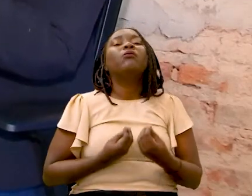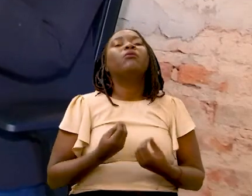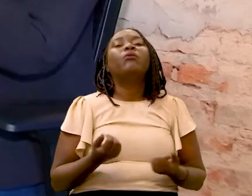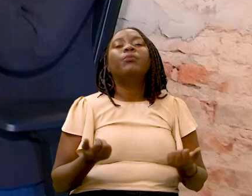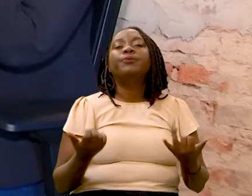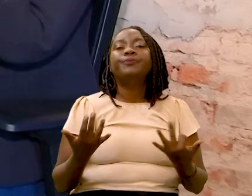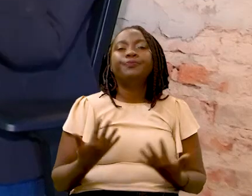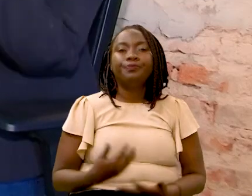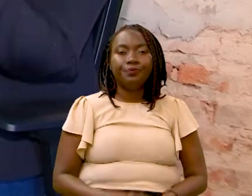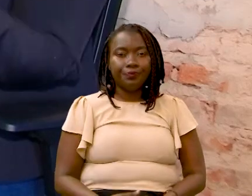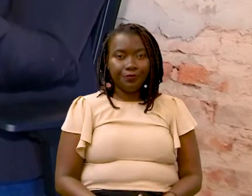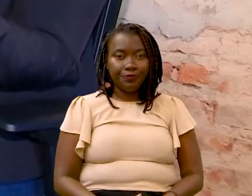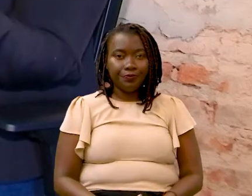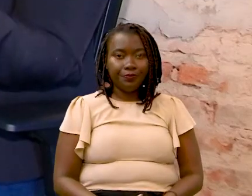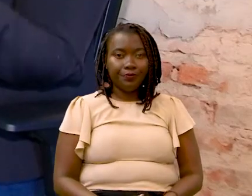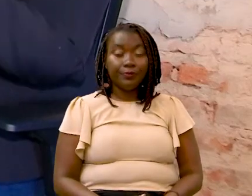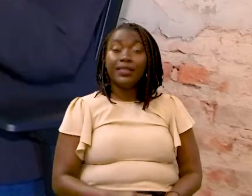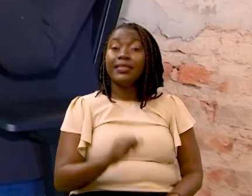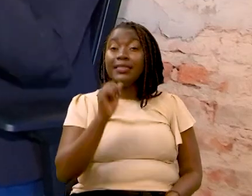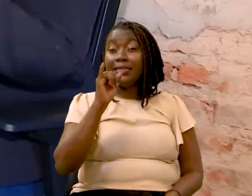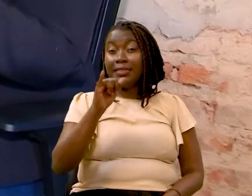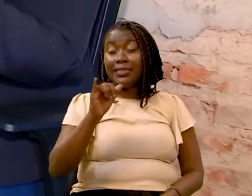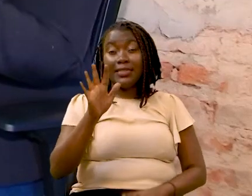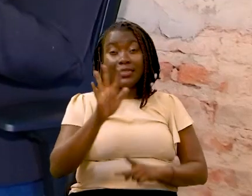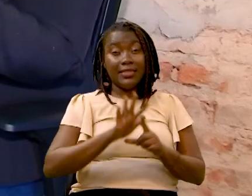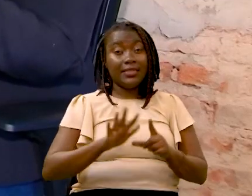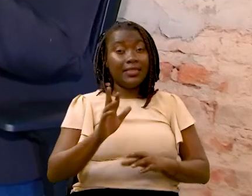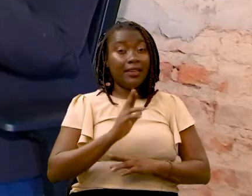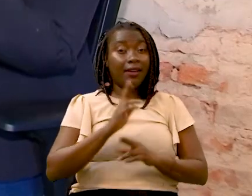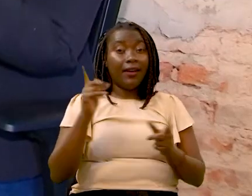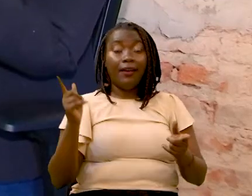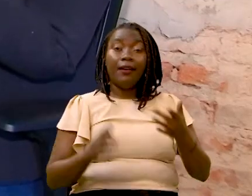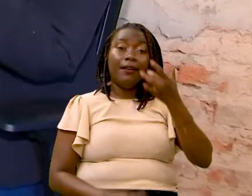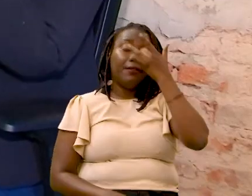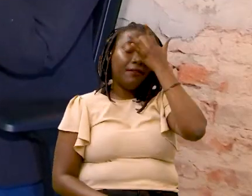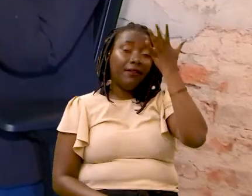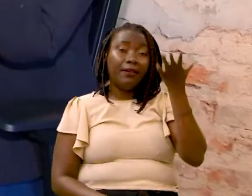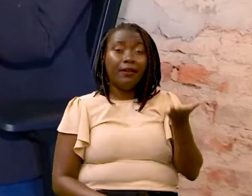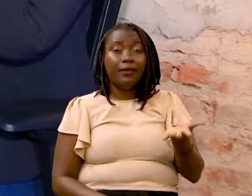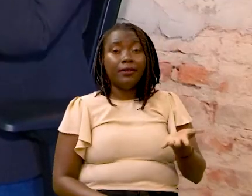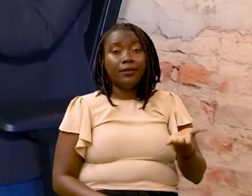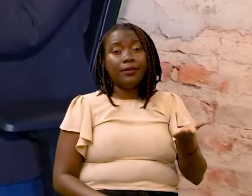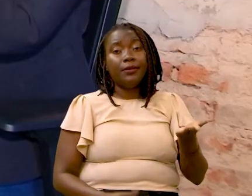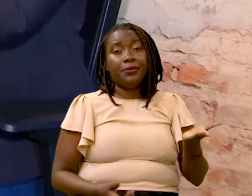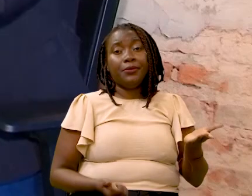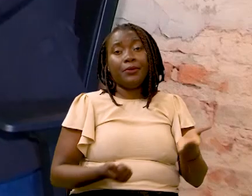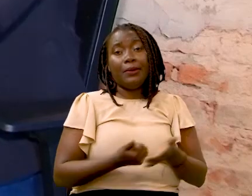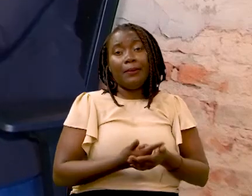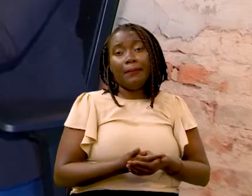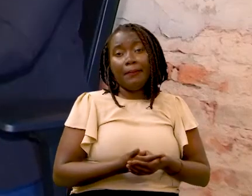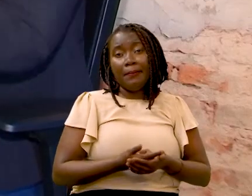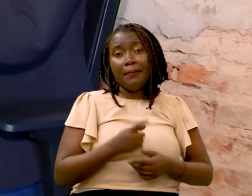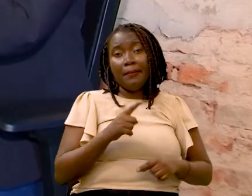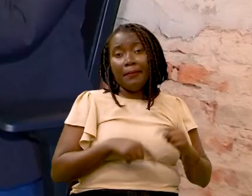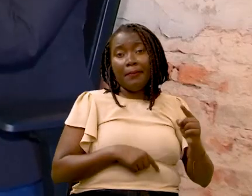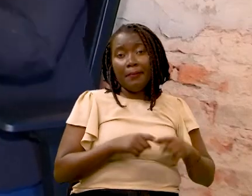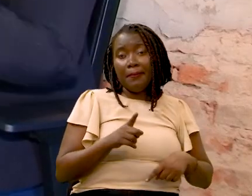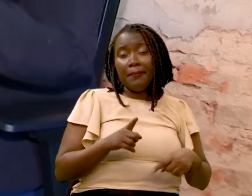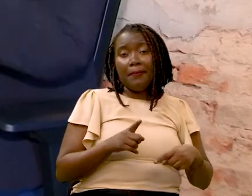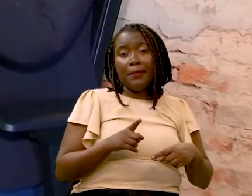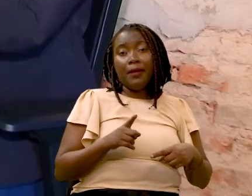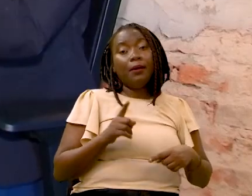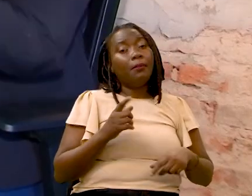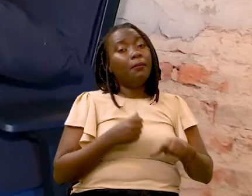pensa no campo das artes? Porque quando a gente fala em outros setores, é muito mais fácil. Olha, eu vou comprar os ingredientes para fazer uma